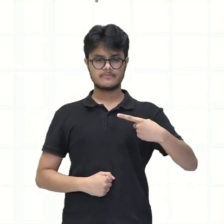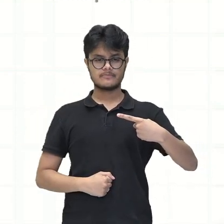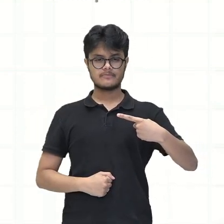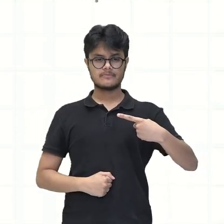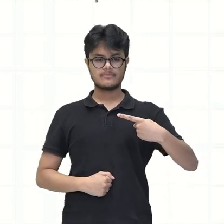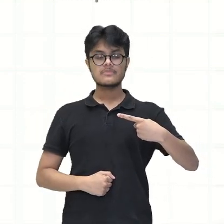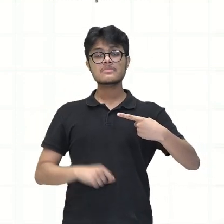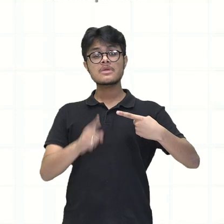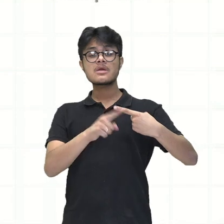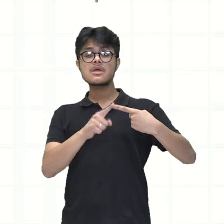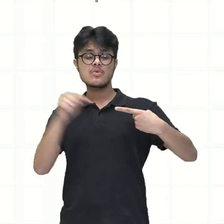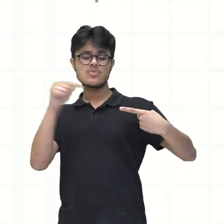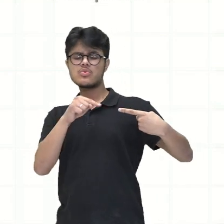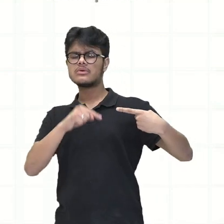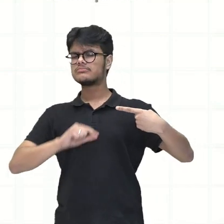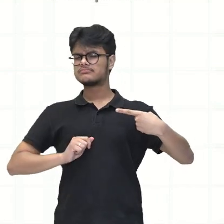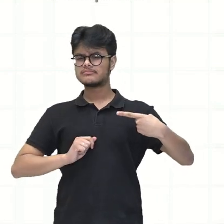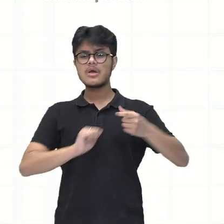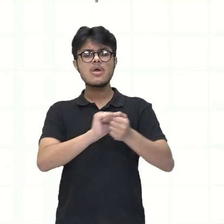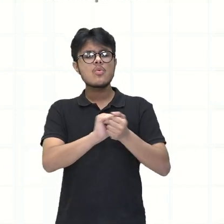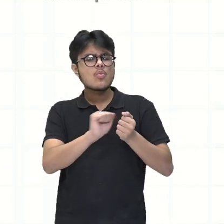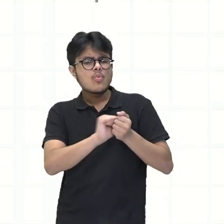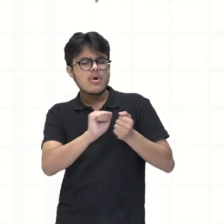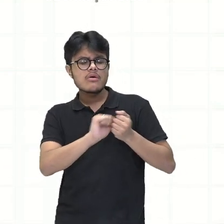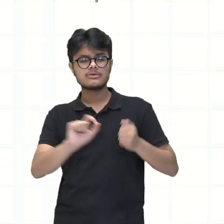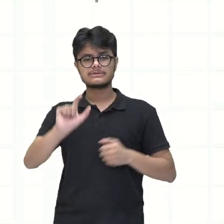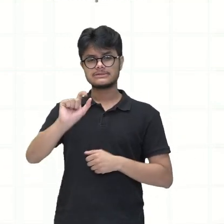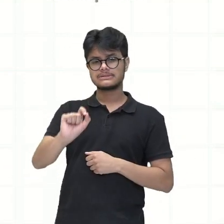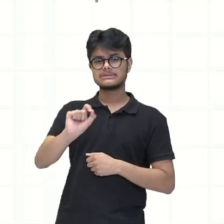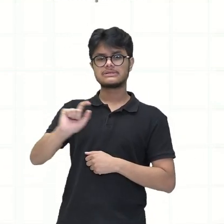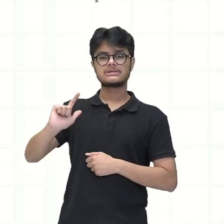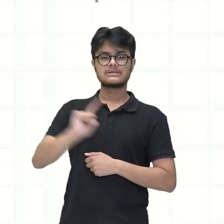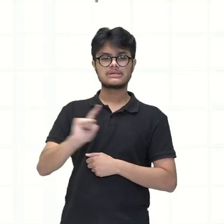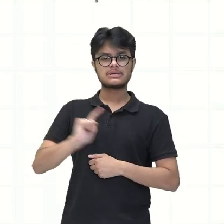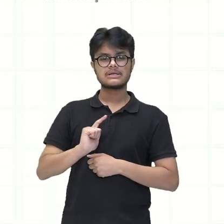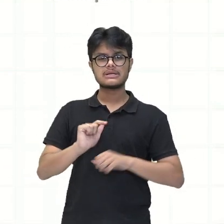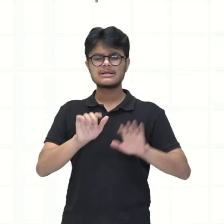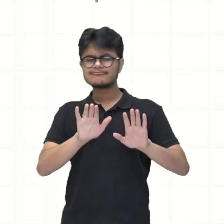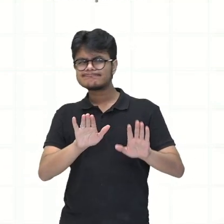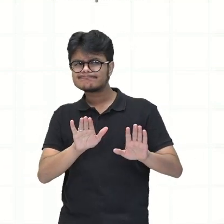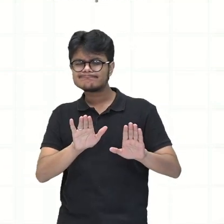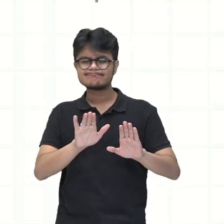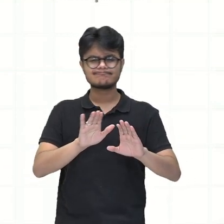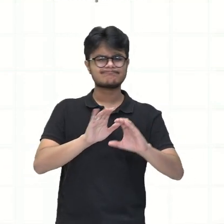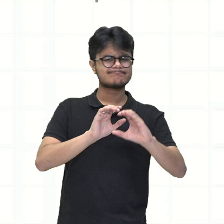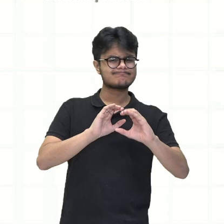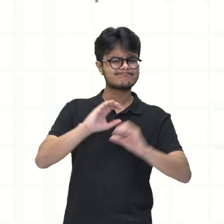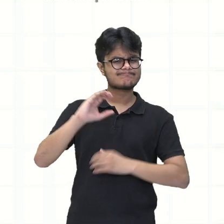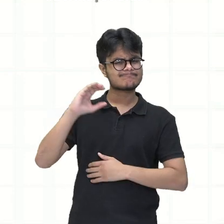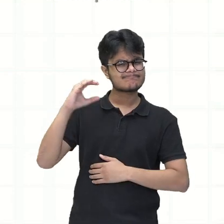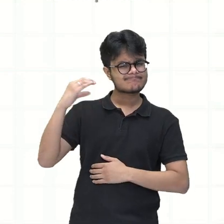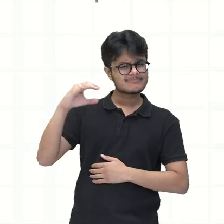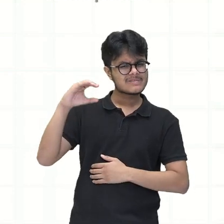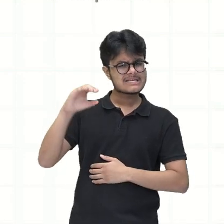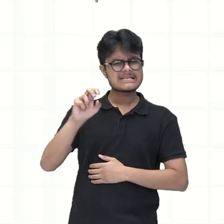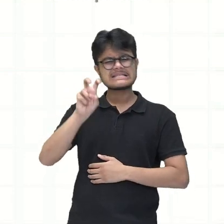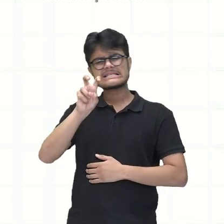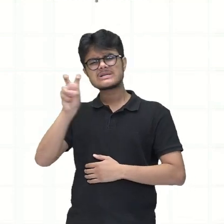é um tipo de carvão que possui um teor de carbono entre